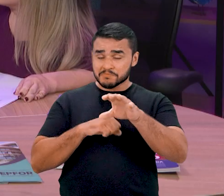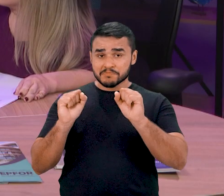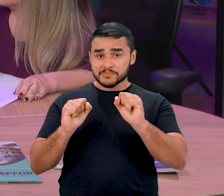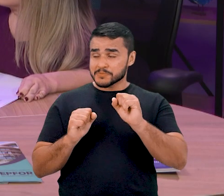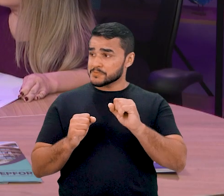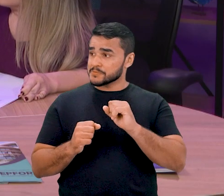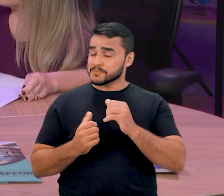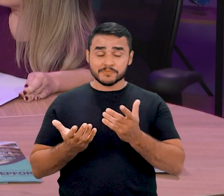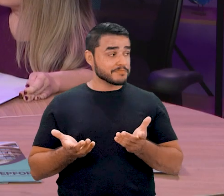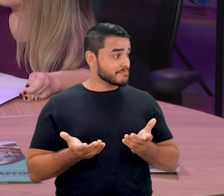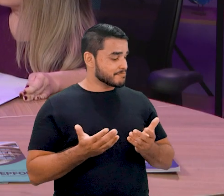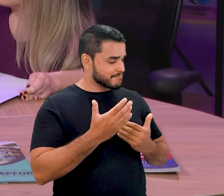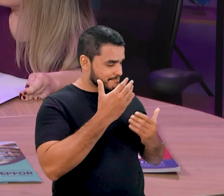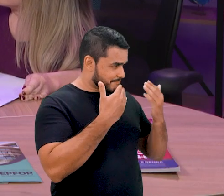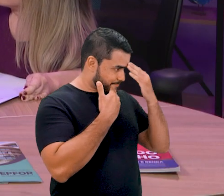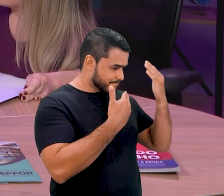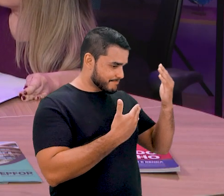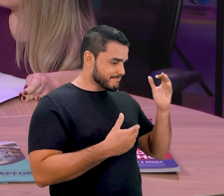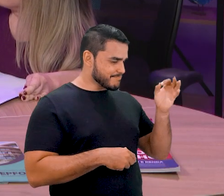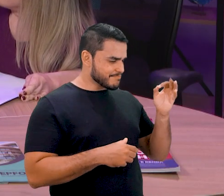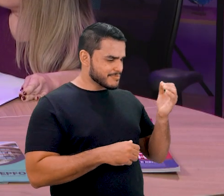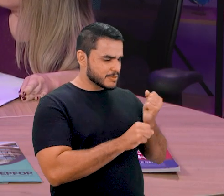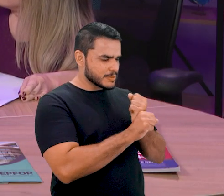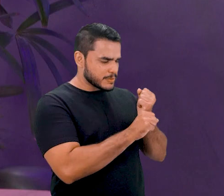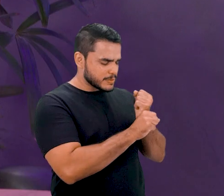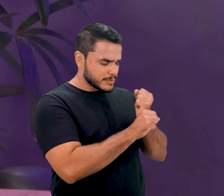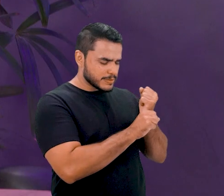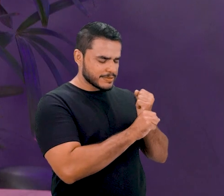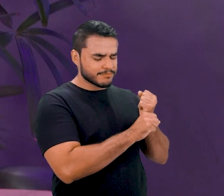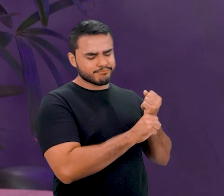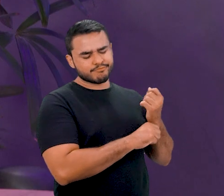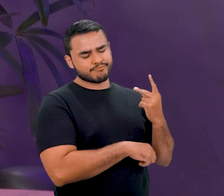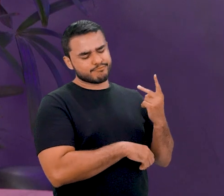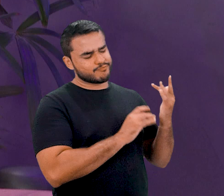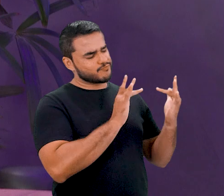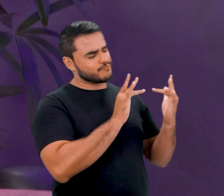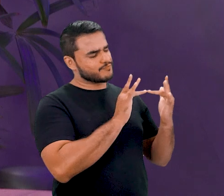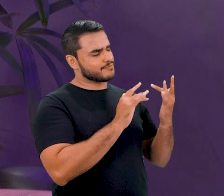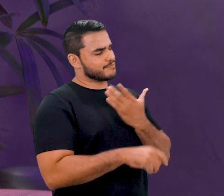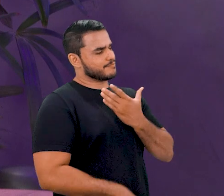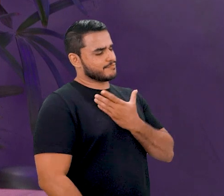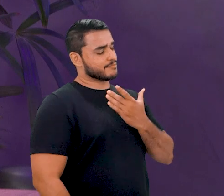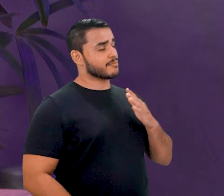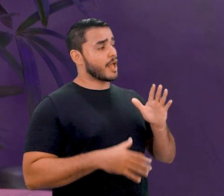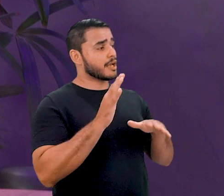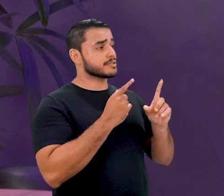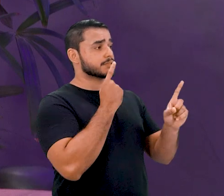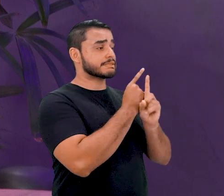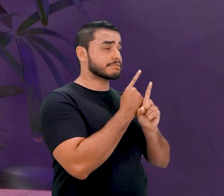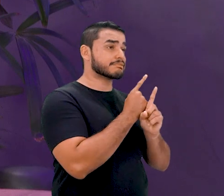casa? Sim, primeiro eu quero agradecer a você por todos esses anos de parceria e de amizade. A gente não consegue se encontrar